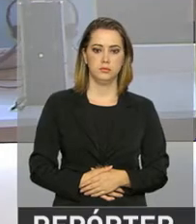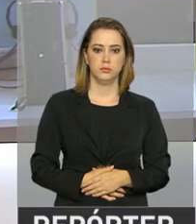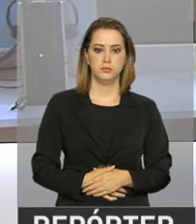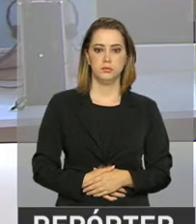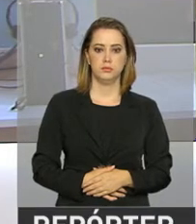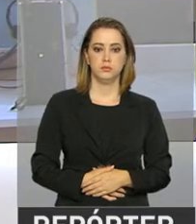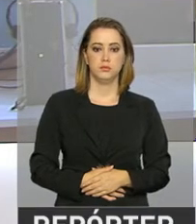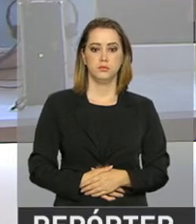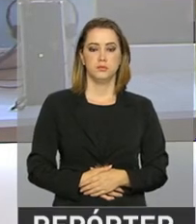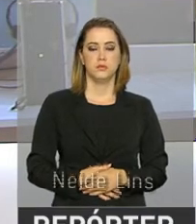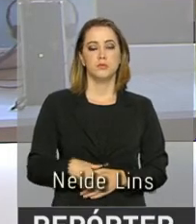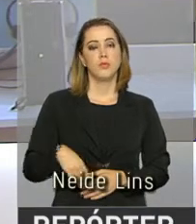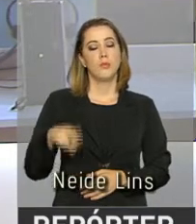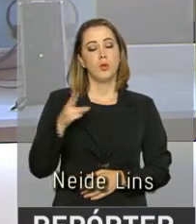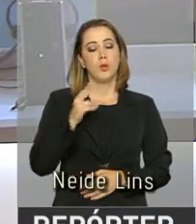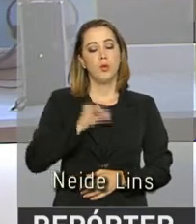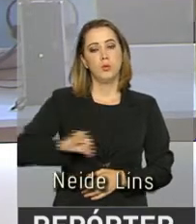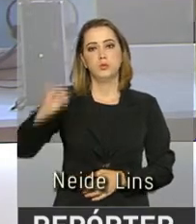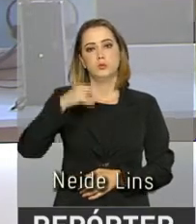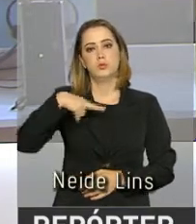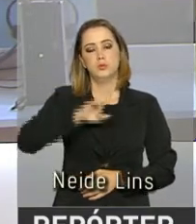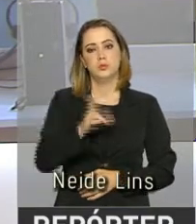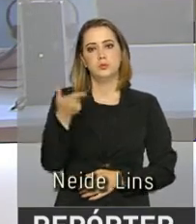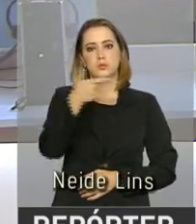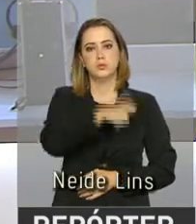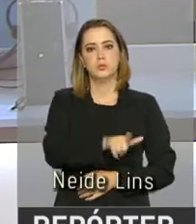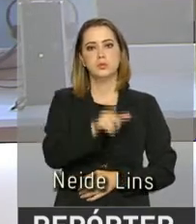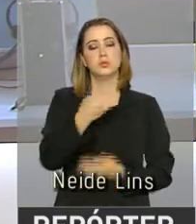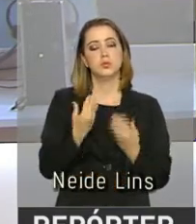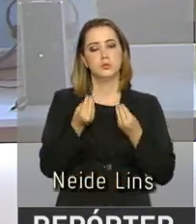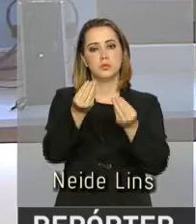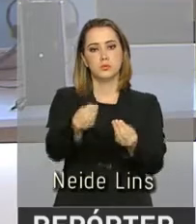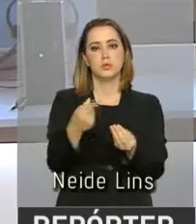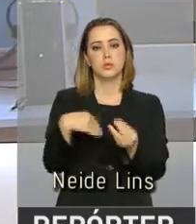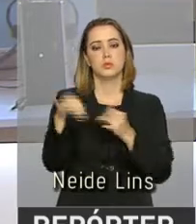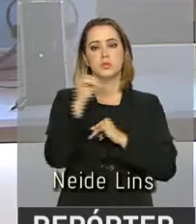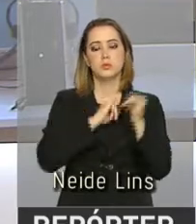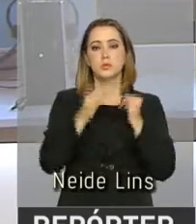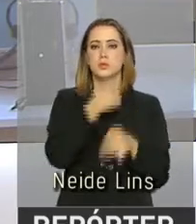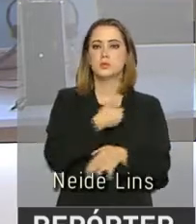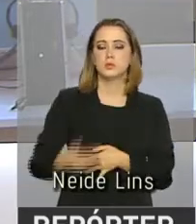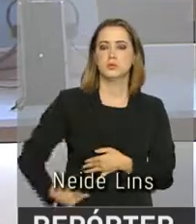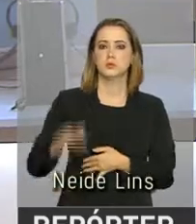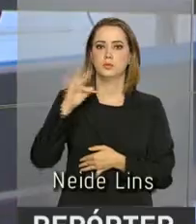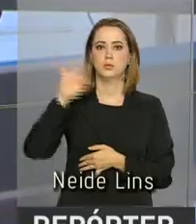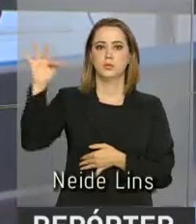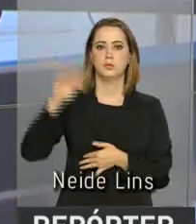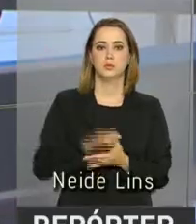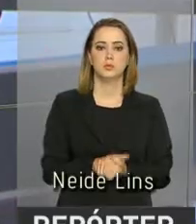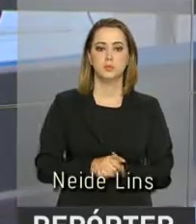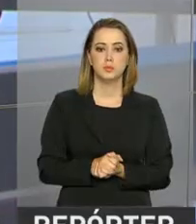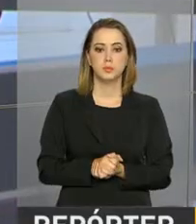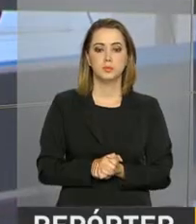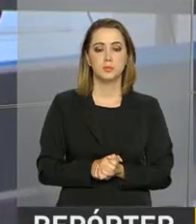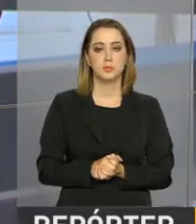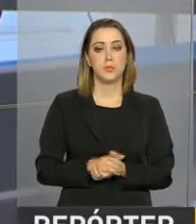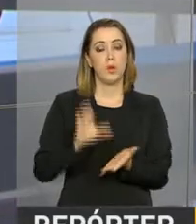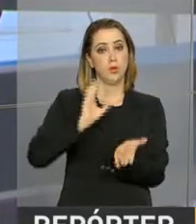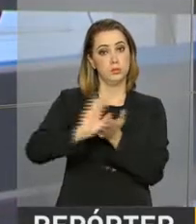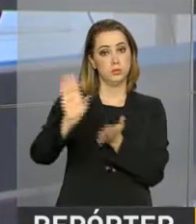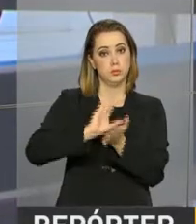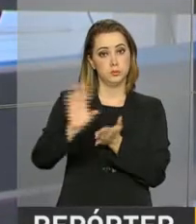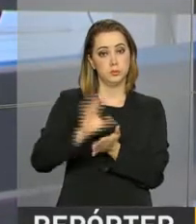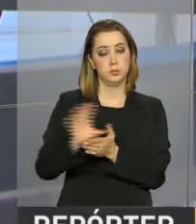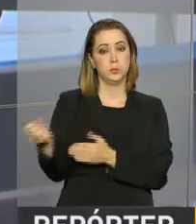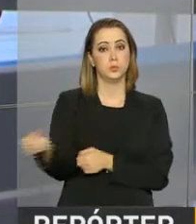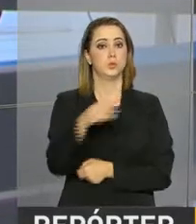olá o repórter nbr está de volta trazendo pra você as notícias do governo federal mais recursos para